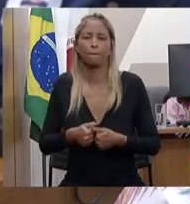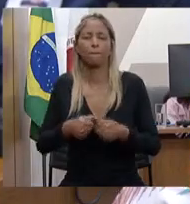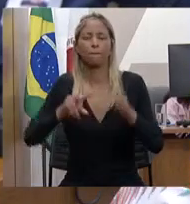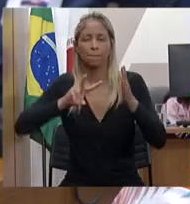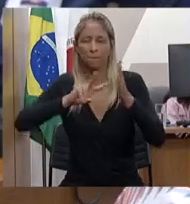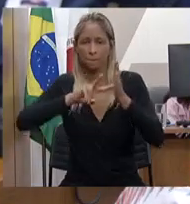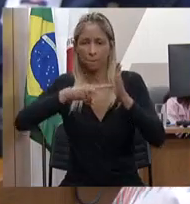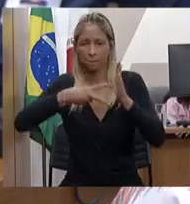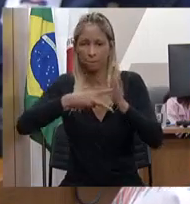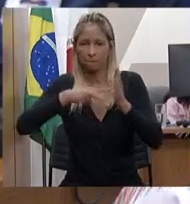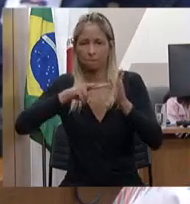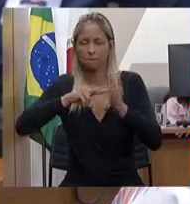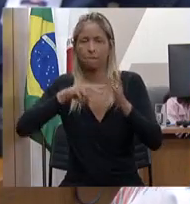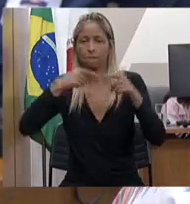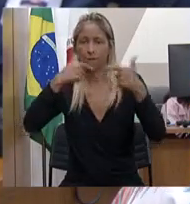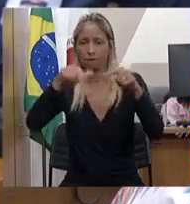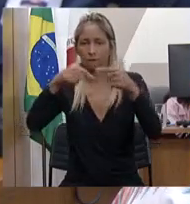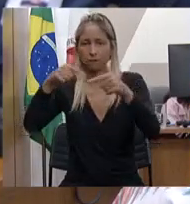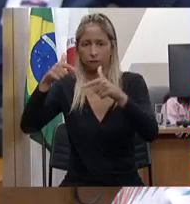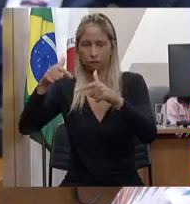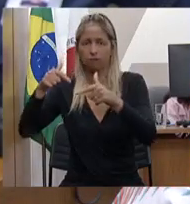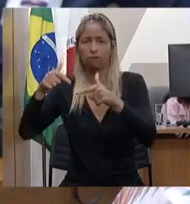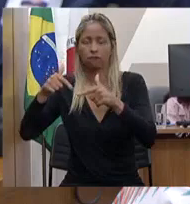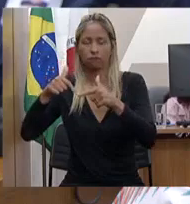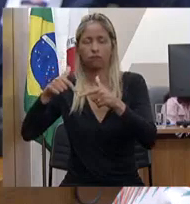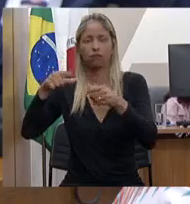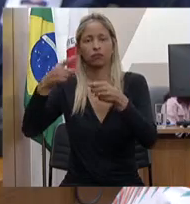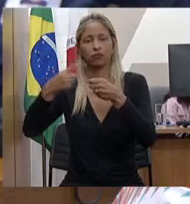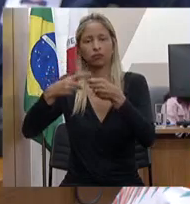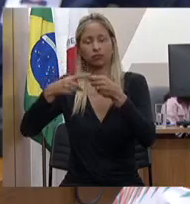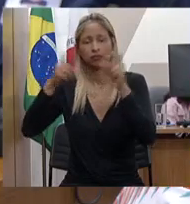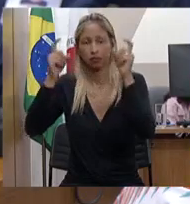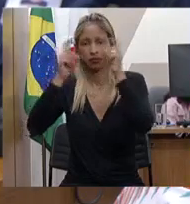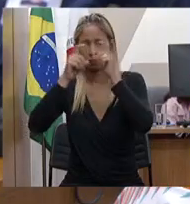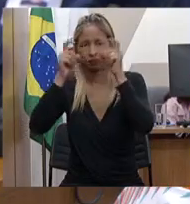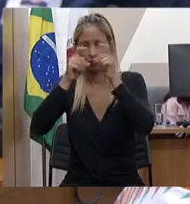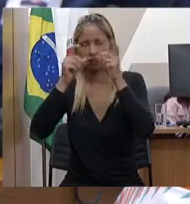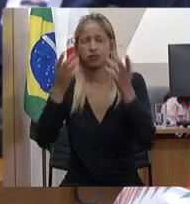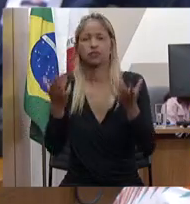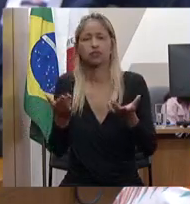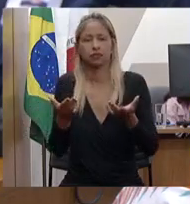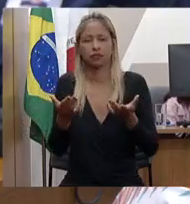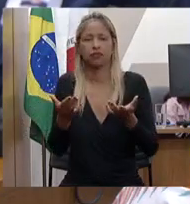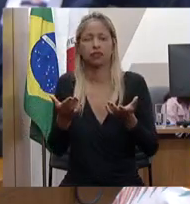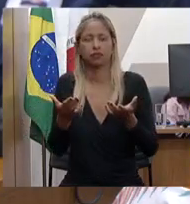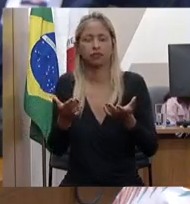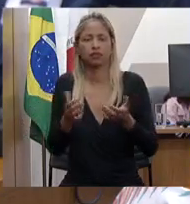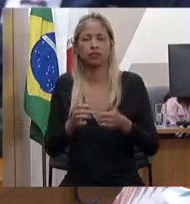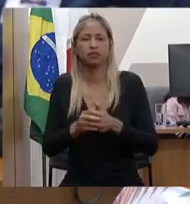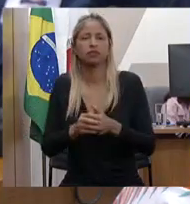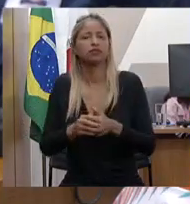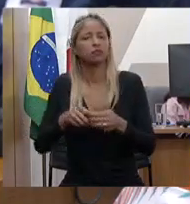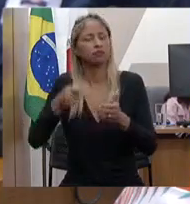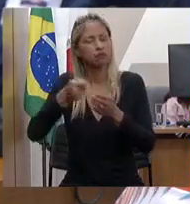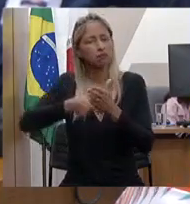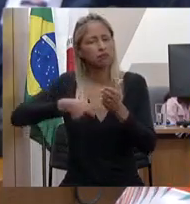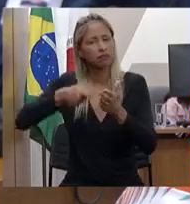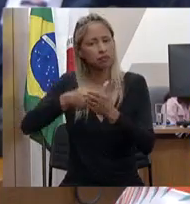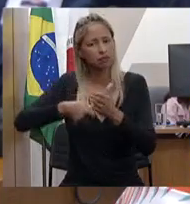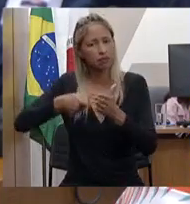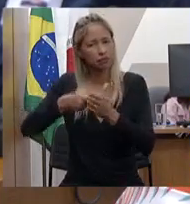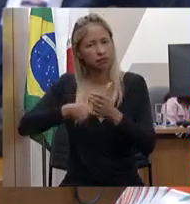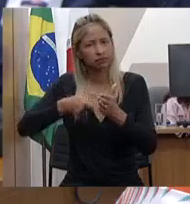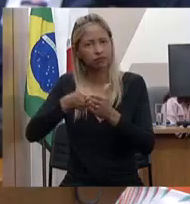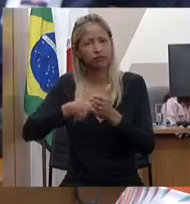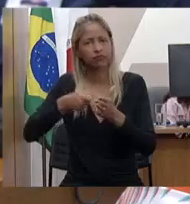Sindicato dos Servidores público de Sabará no qual eu venho acompanhando a luta que ela